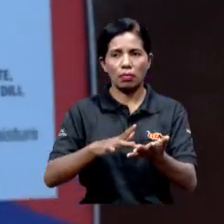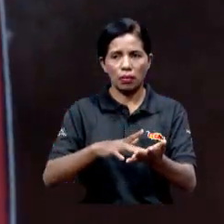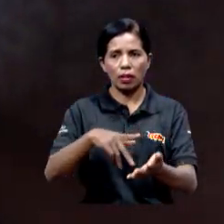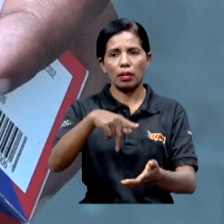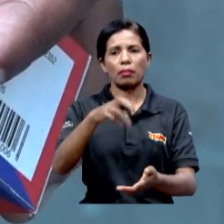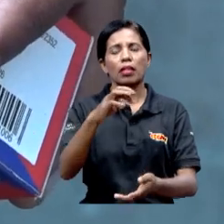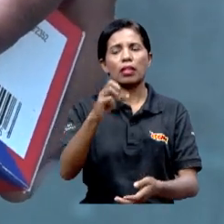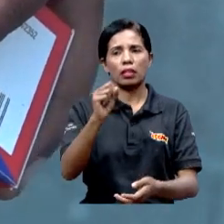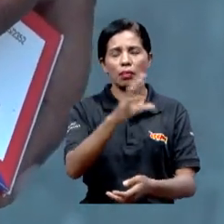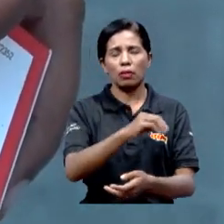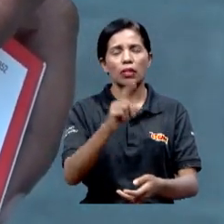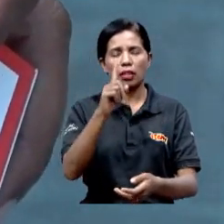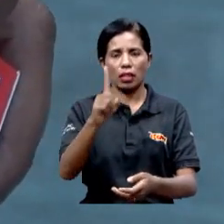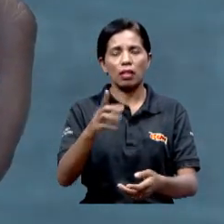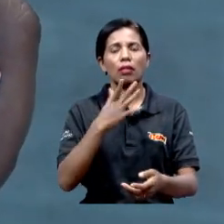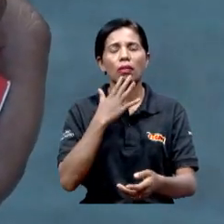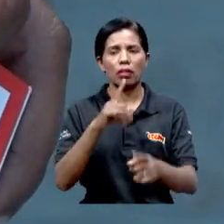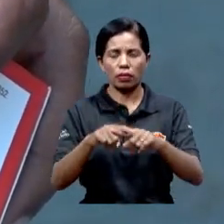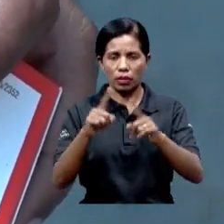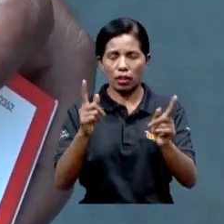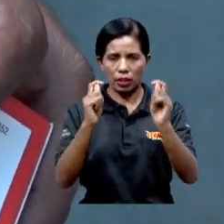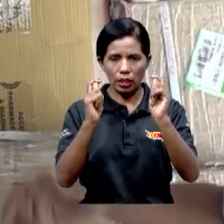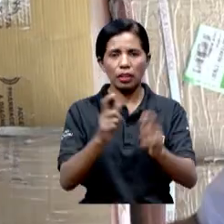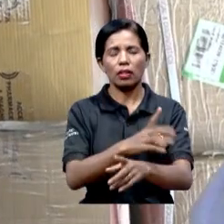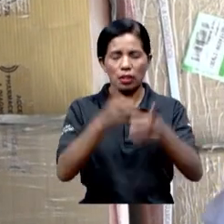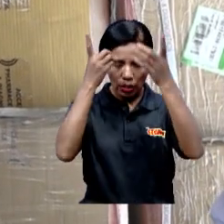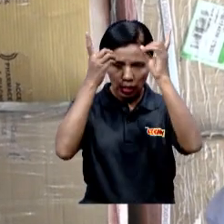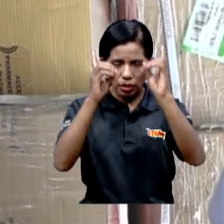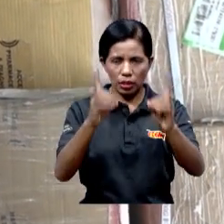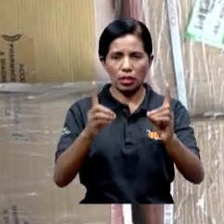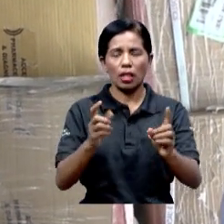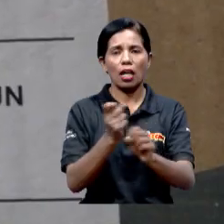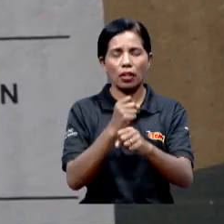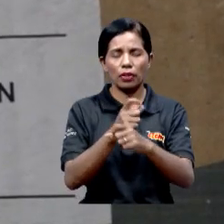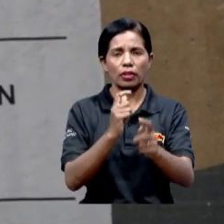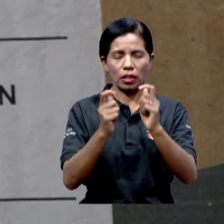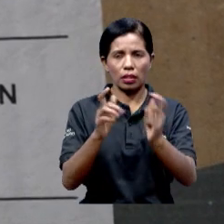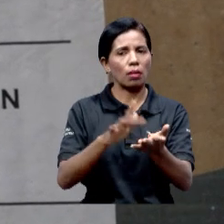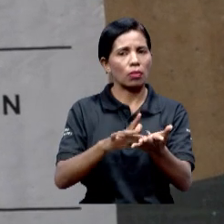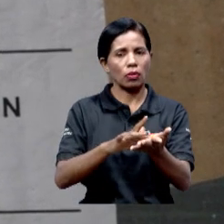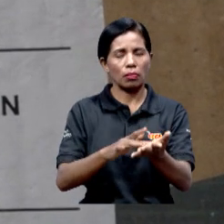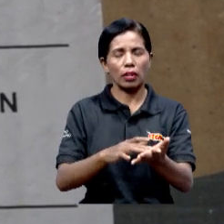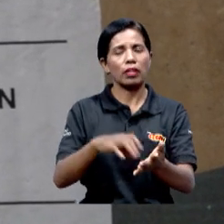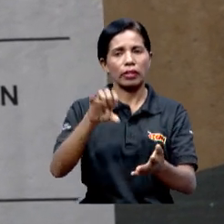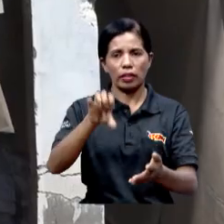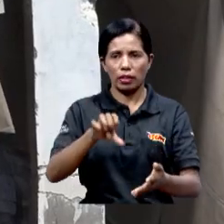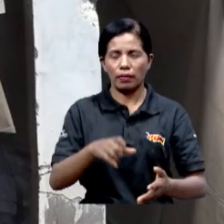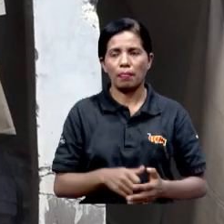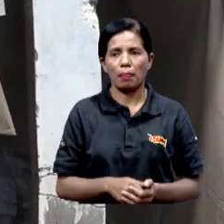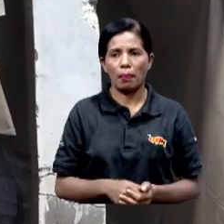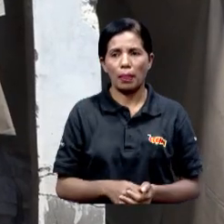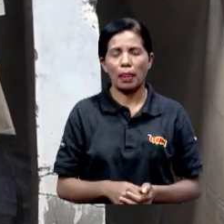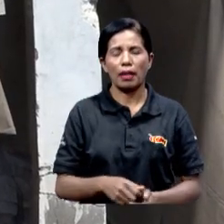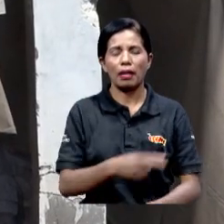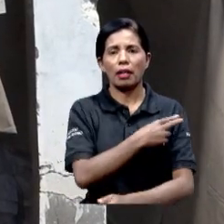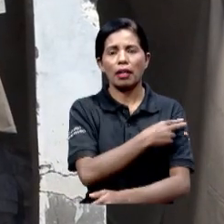cor diferente. Nunes Sira decide halo teste no resultado haturu, Aimoruk refere la ia qualidade. Ia aitemira,